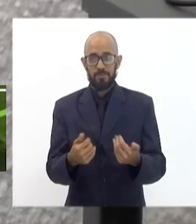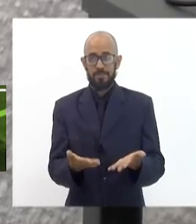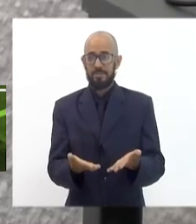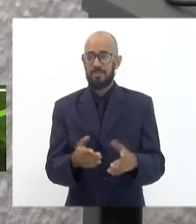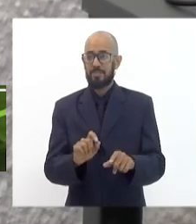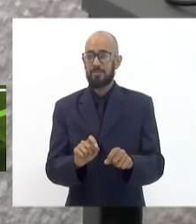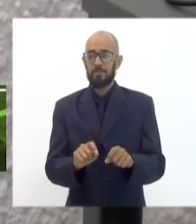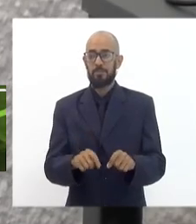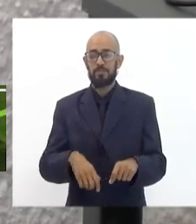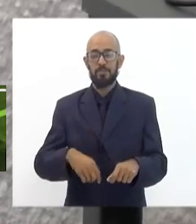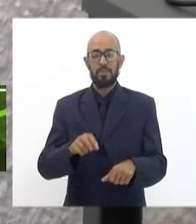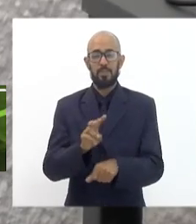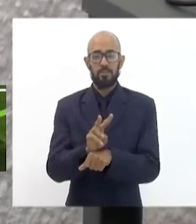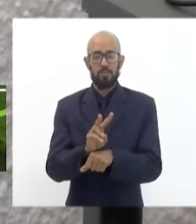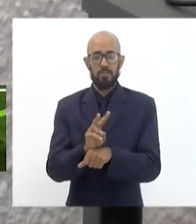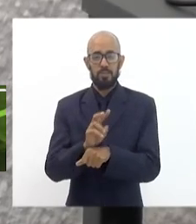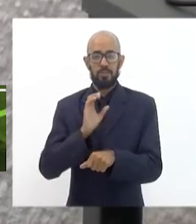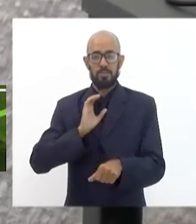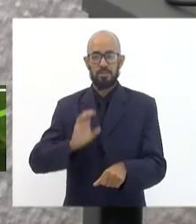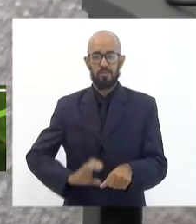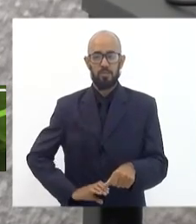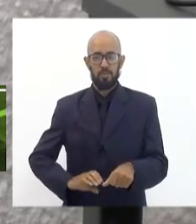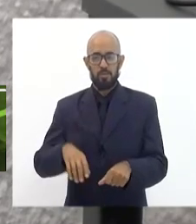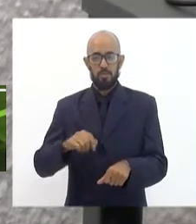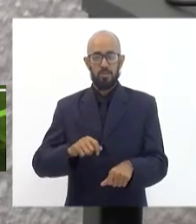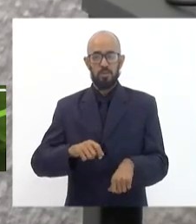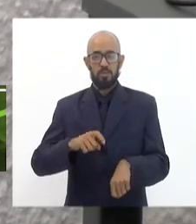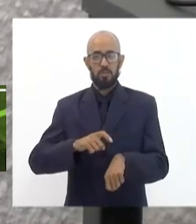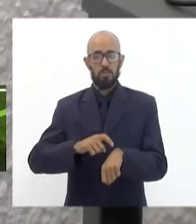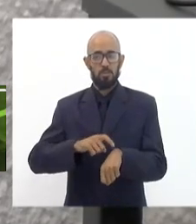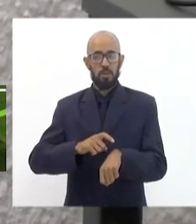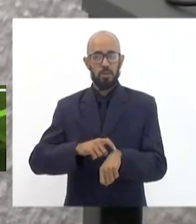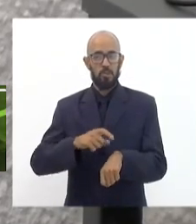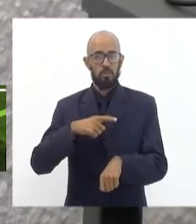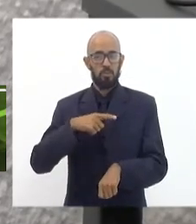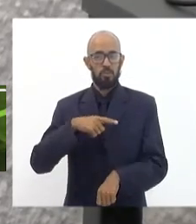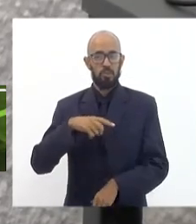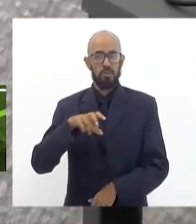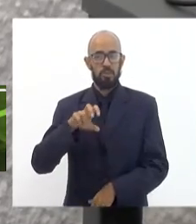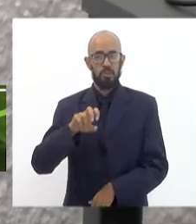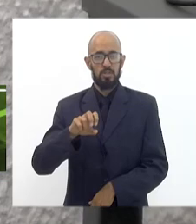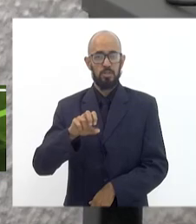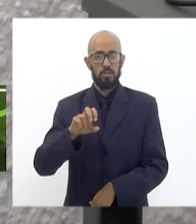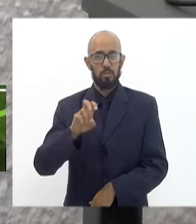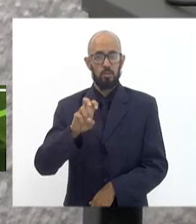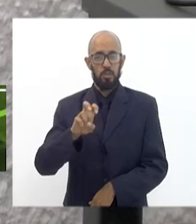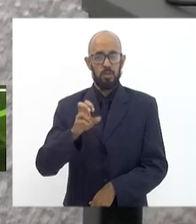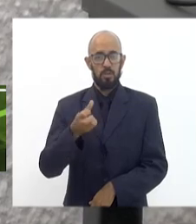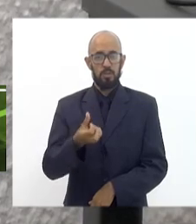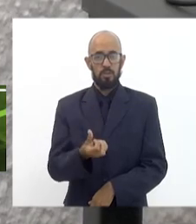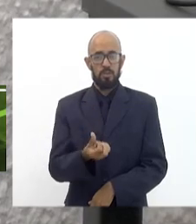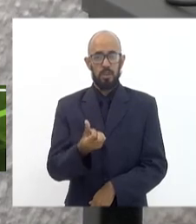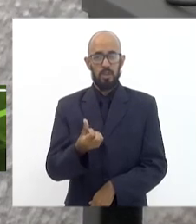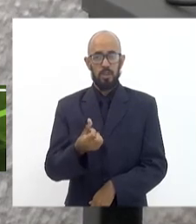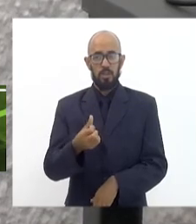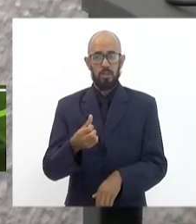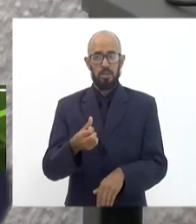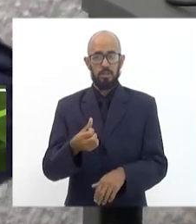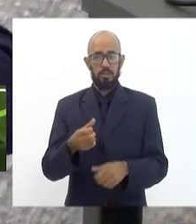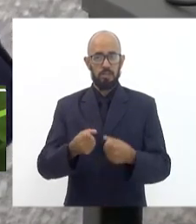condenado pela defesa civil É nesse ponto de um 56 automóveis empilhados